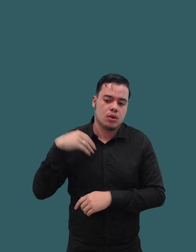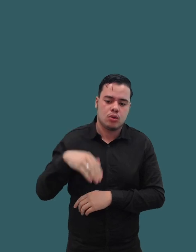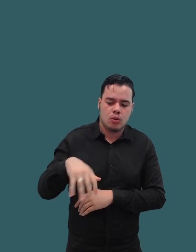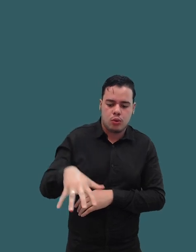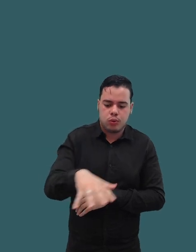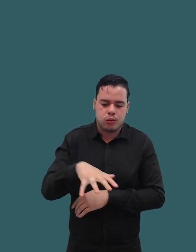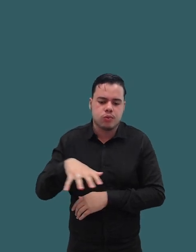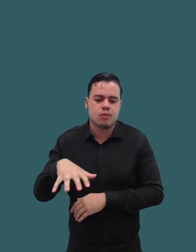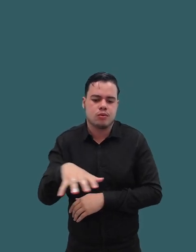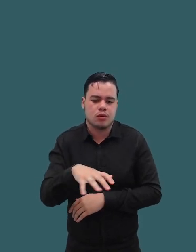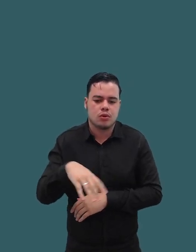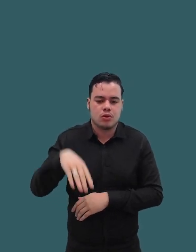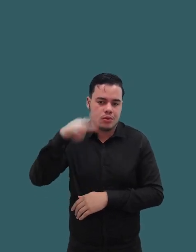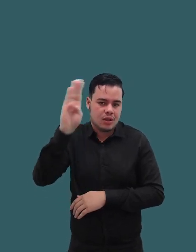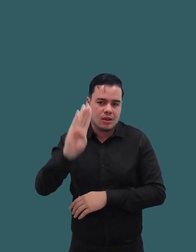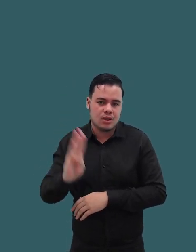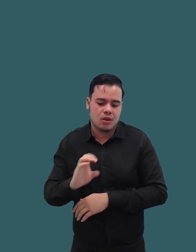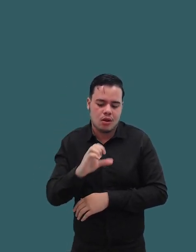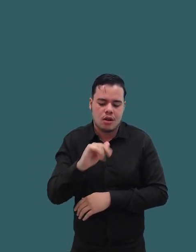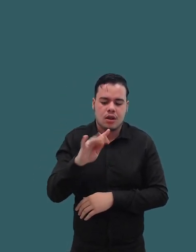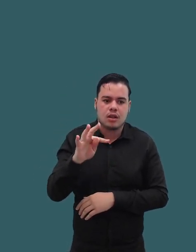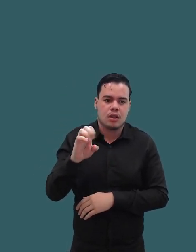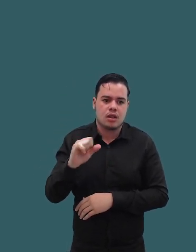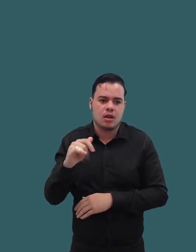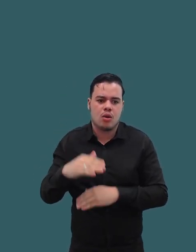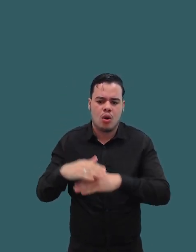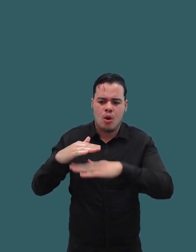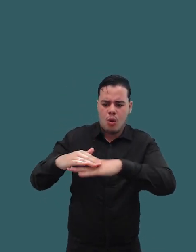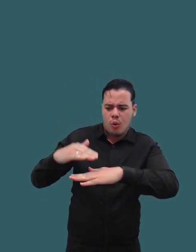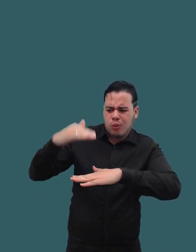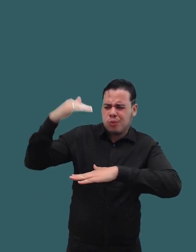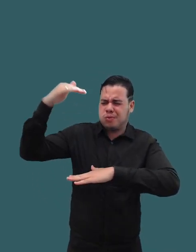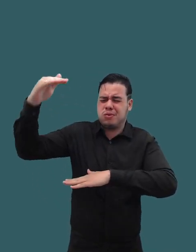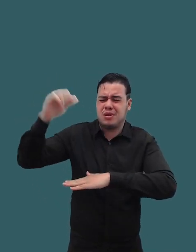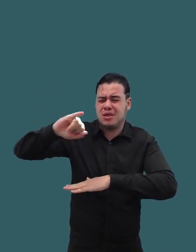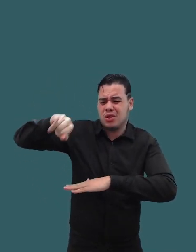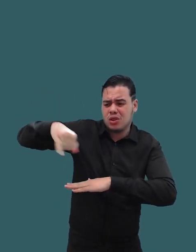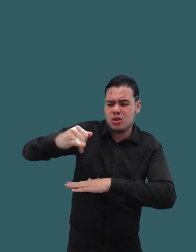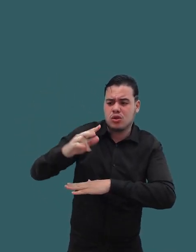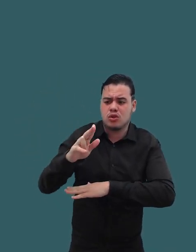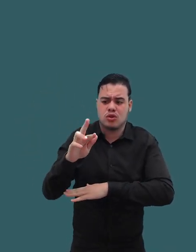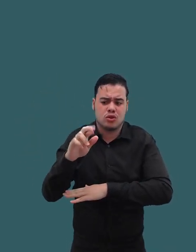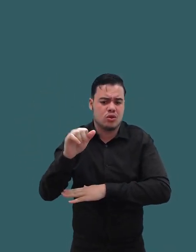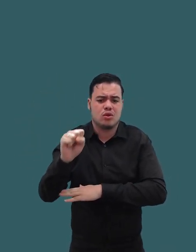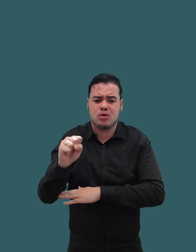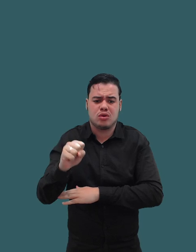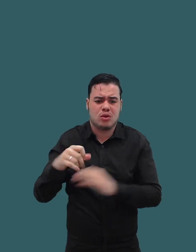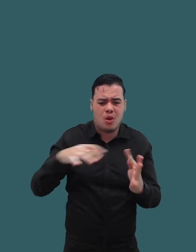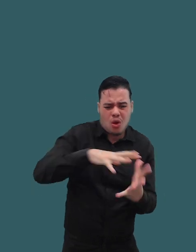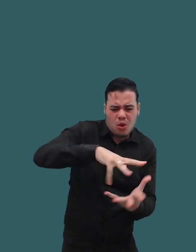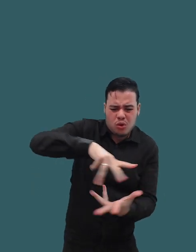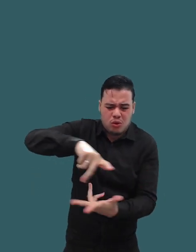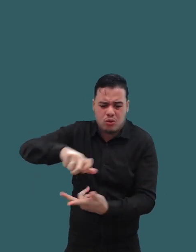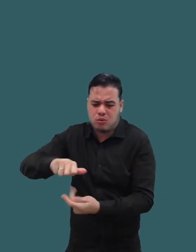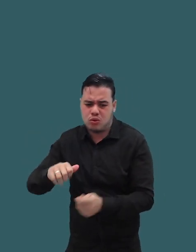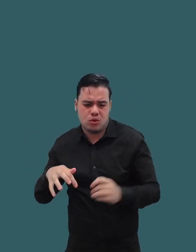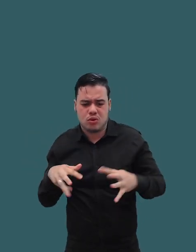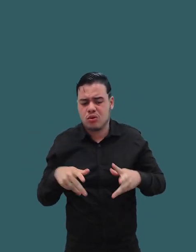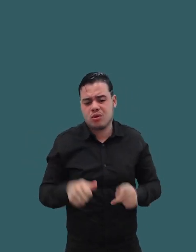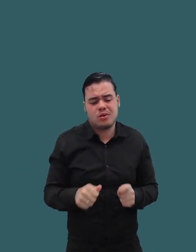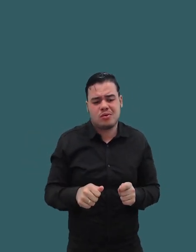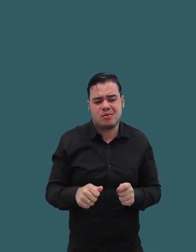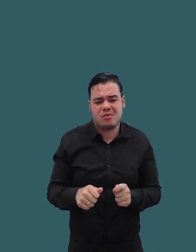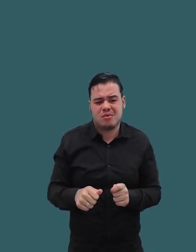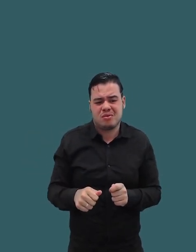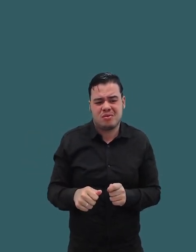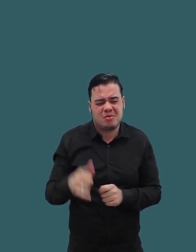ainda continua com uma das maiores taxas de juros do mundo, inviabilizando, inclusive, economicamente, o crescimento dentro